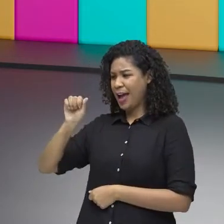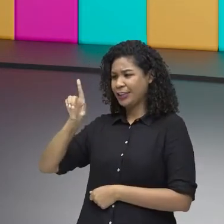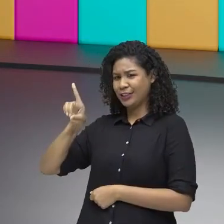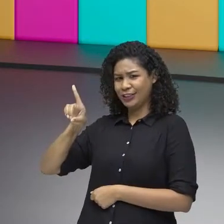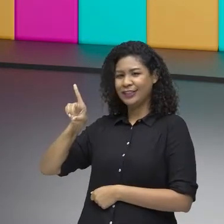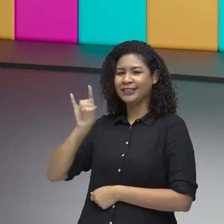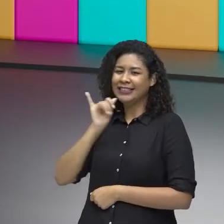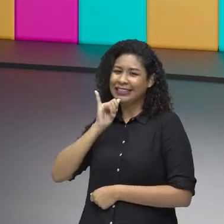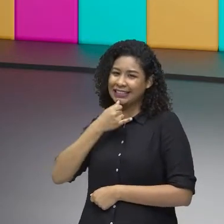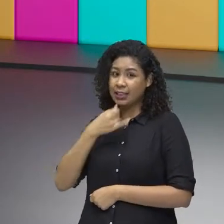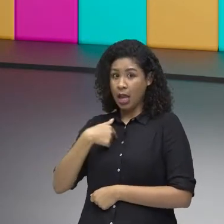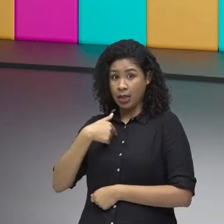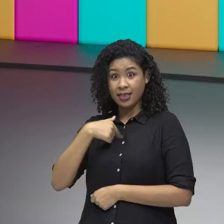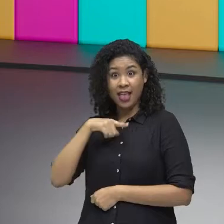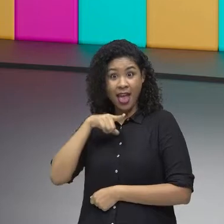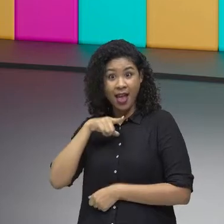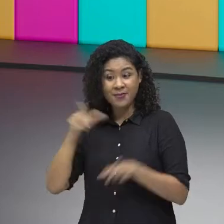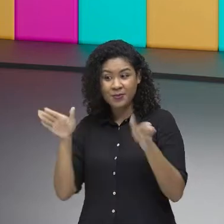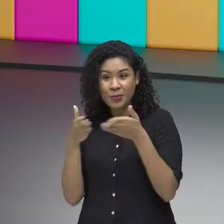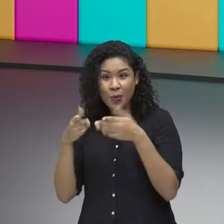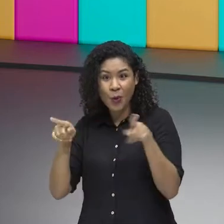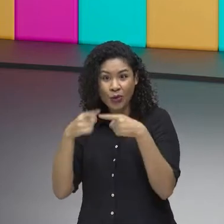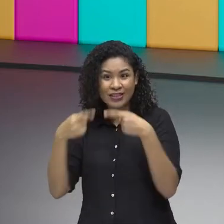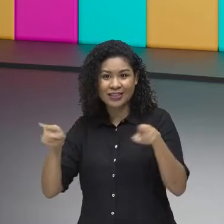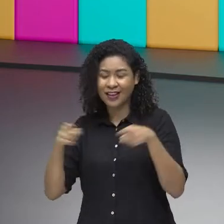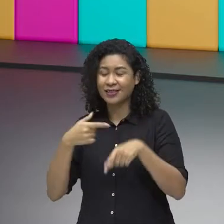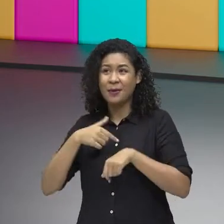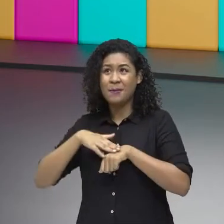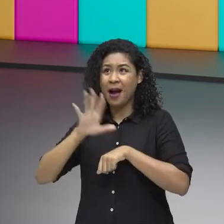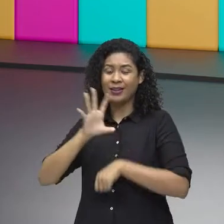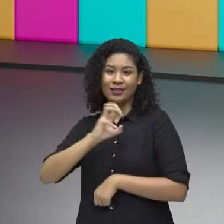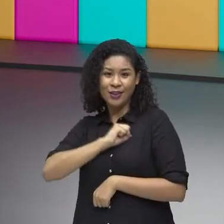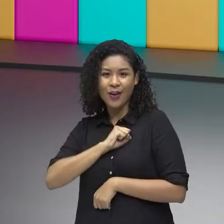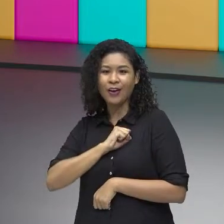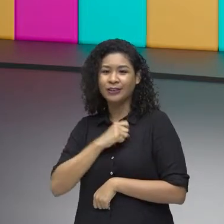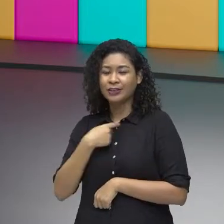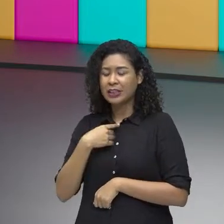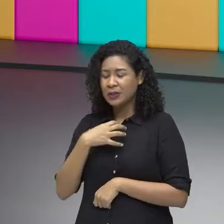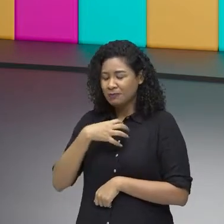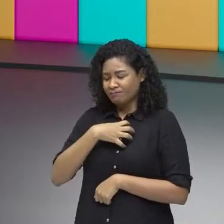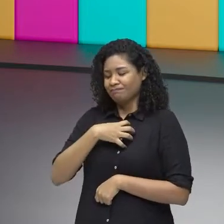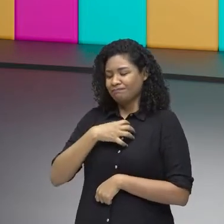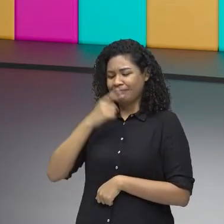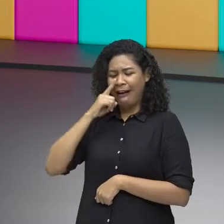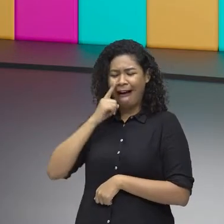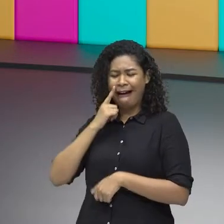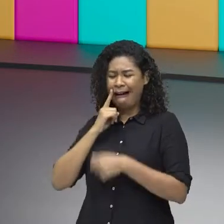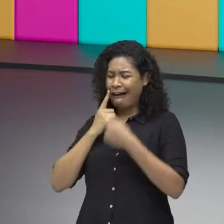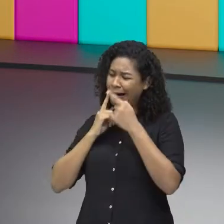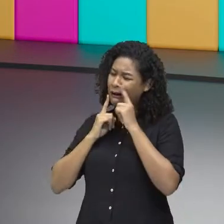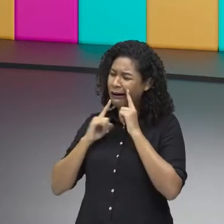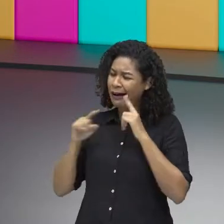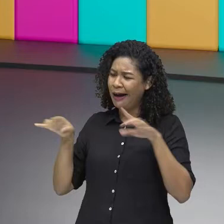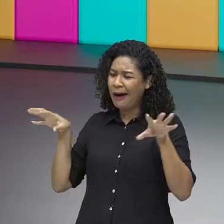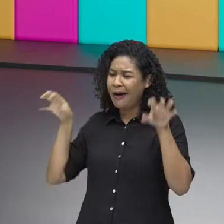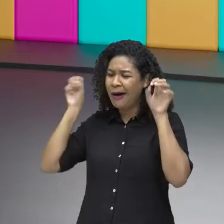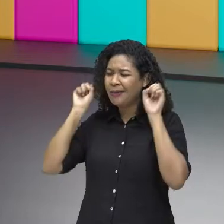Renata. Inclusive, quando eu falei, estou na bad, vou ouvir minhas músicas preferidas aqui e viver esse momento. Sem, contudo,